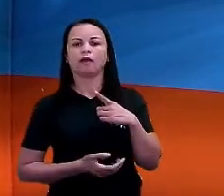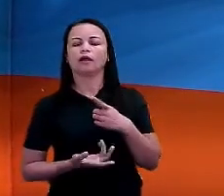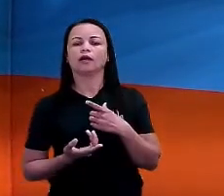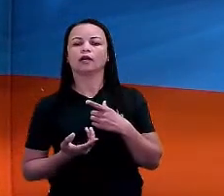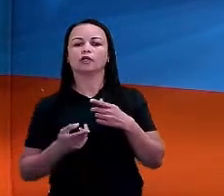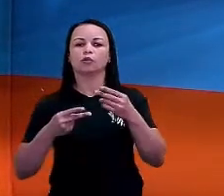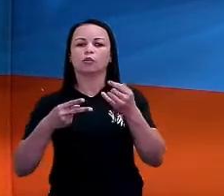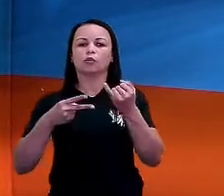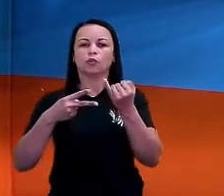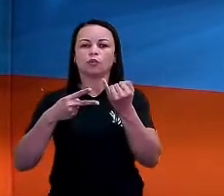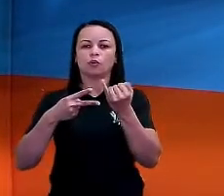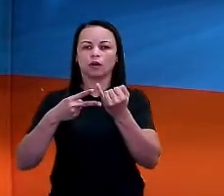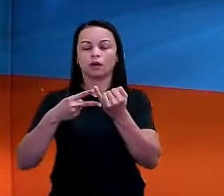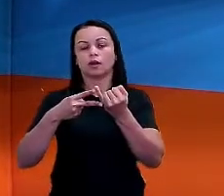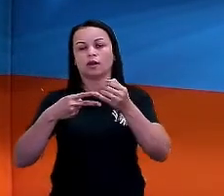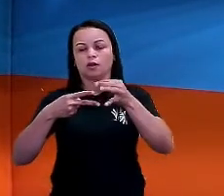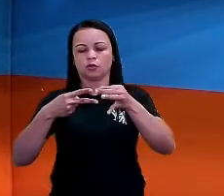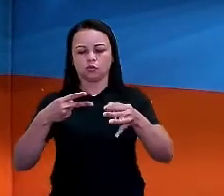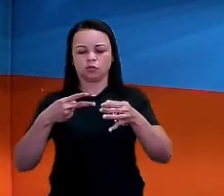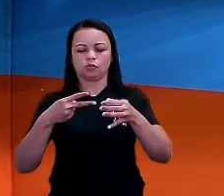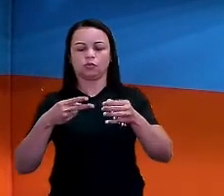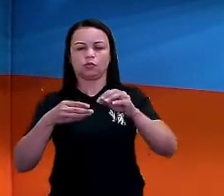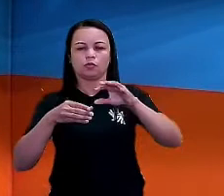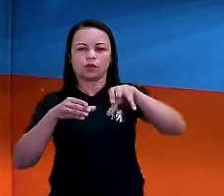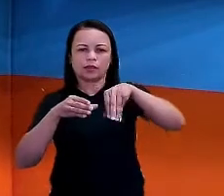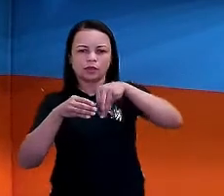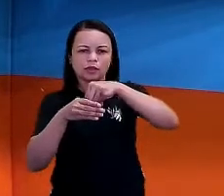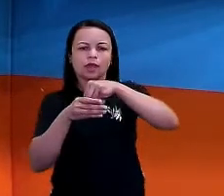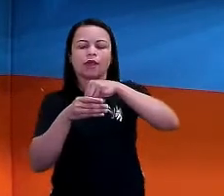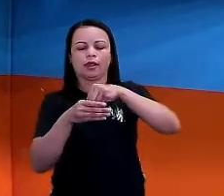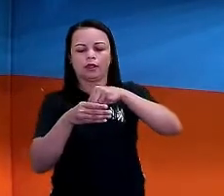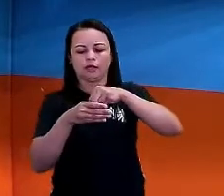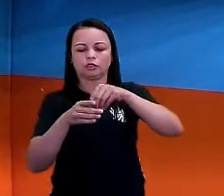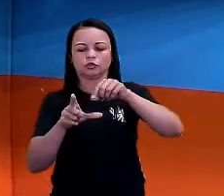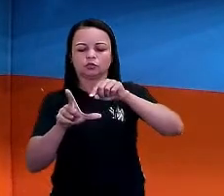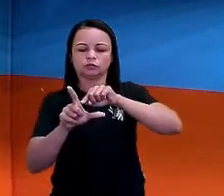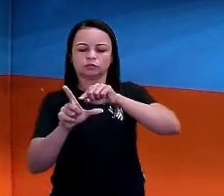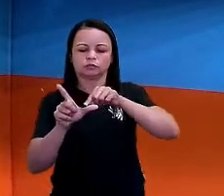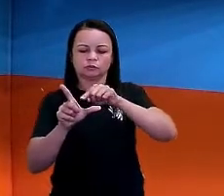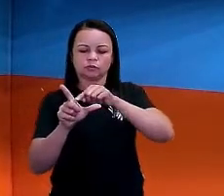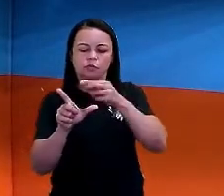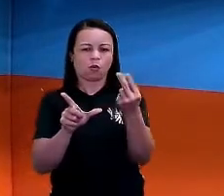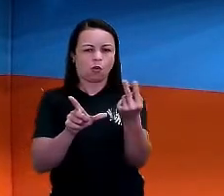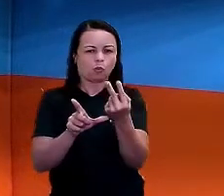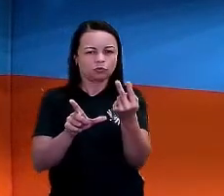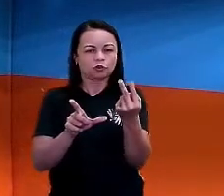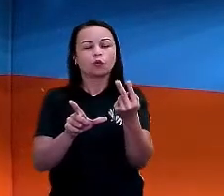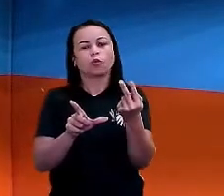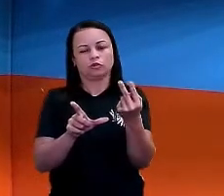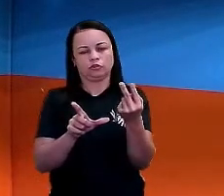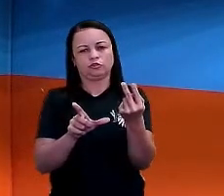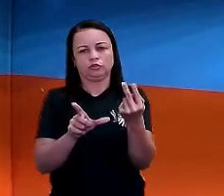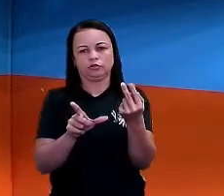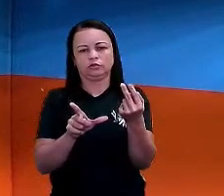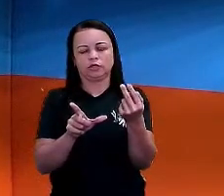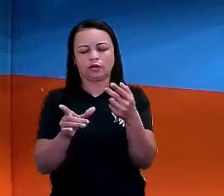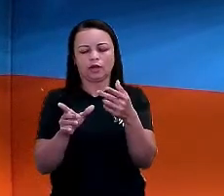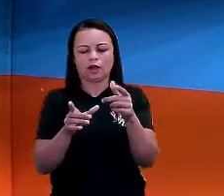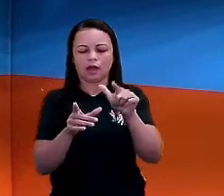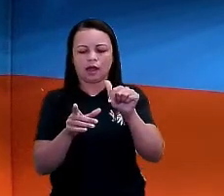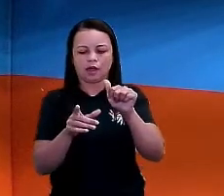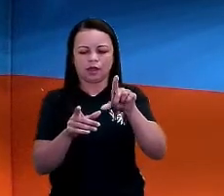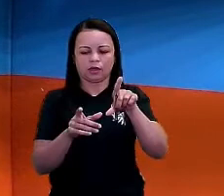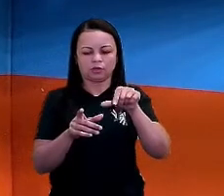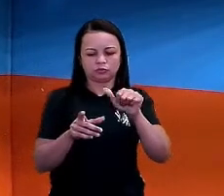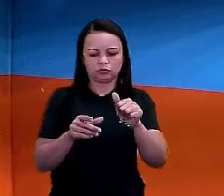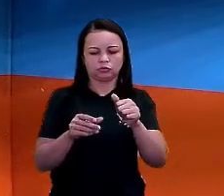ângulo interno. Ângulos internos são os ângulos formados por dois lados consecutivos do polígono,